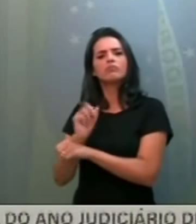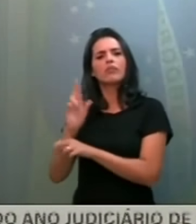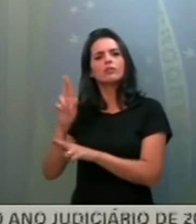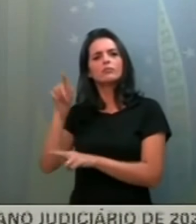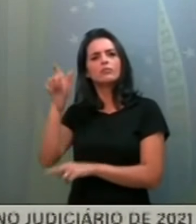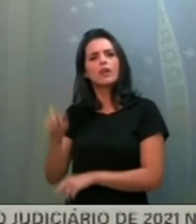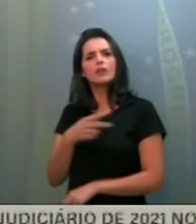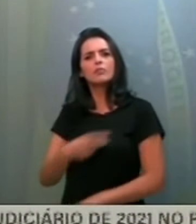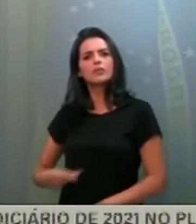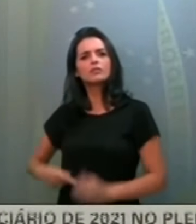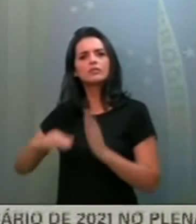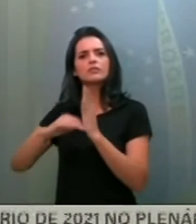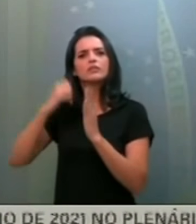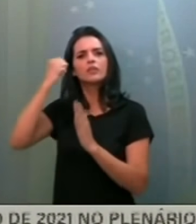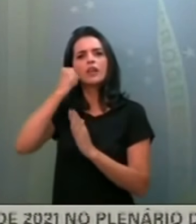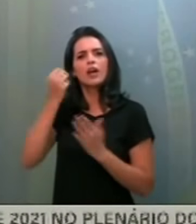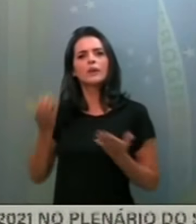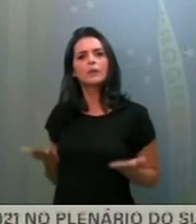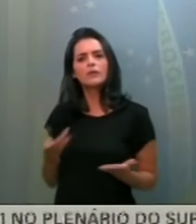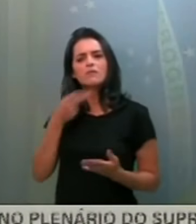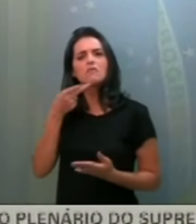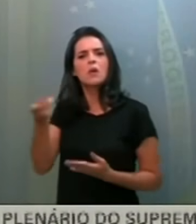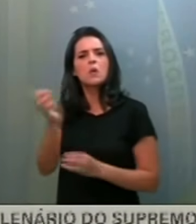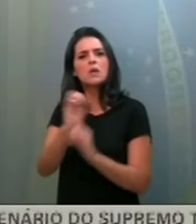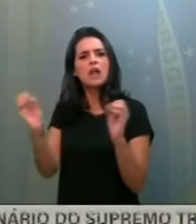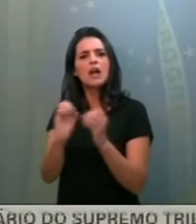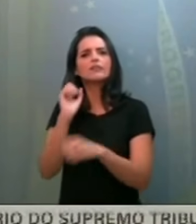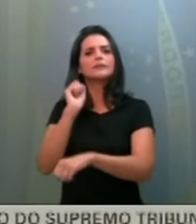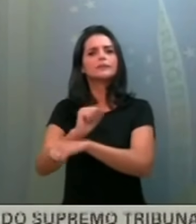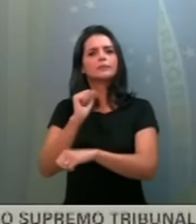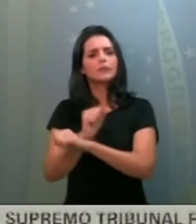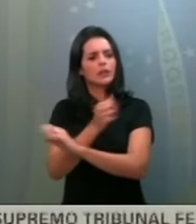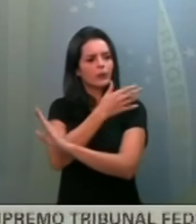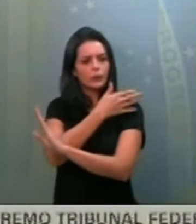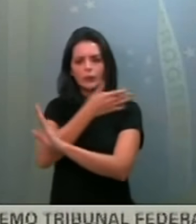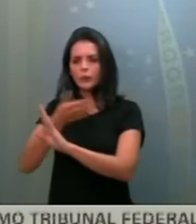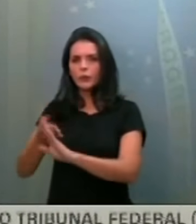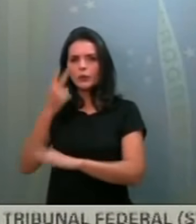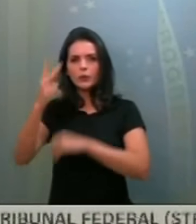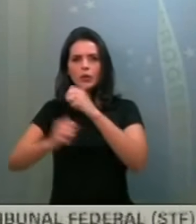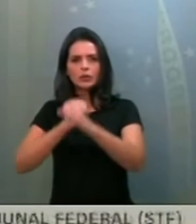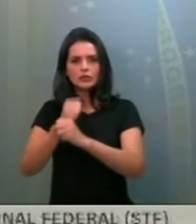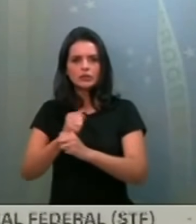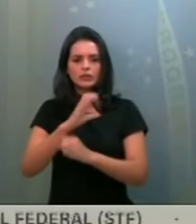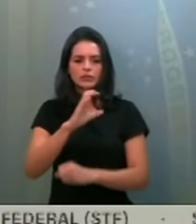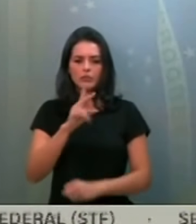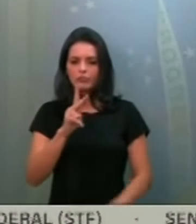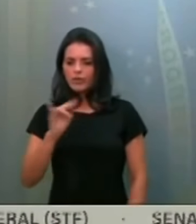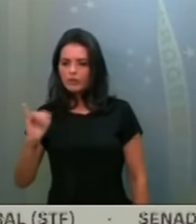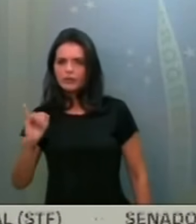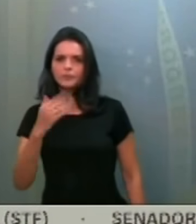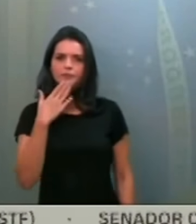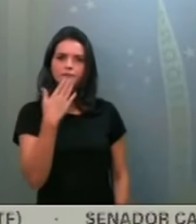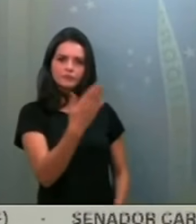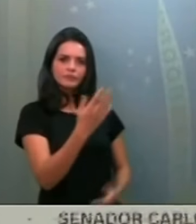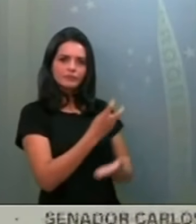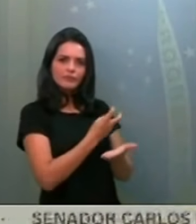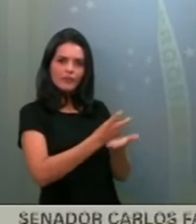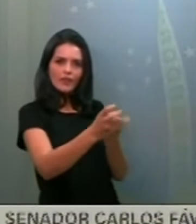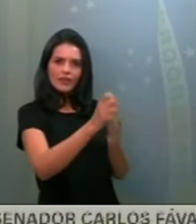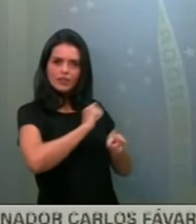Senado, e esperou nesses 2 anos, como CPIs, pedidos de